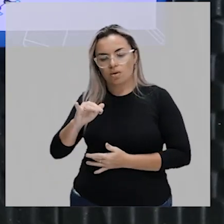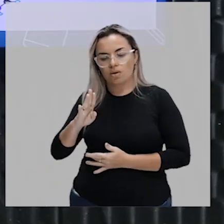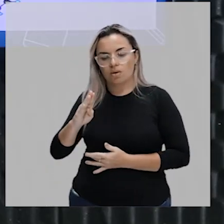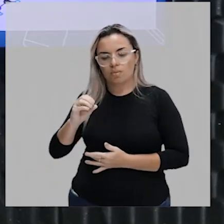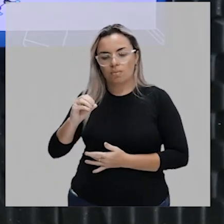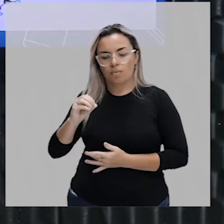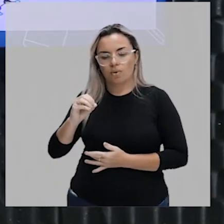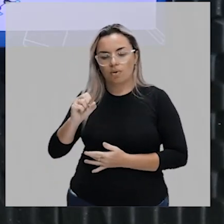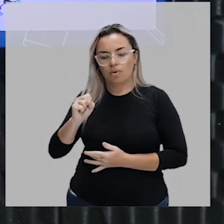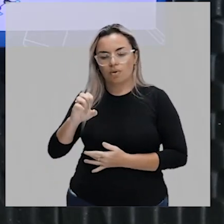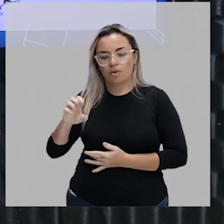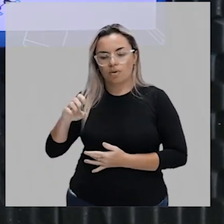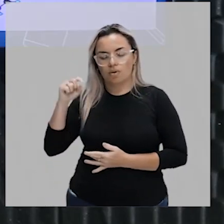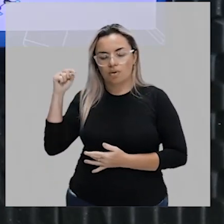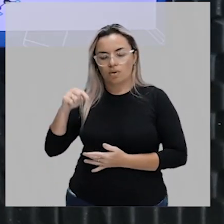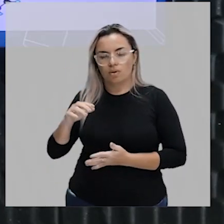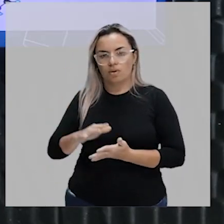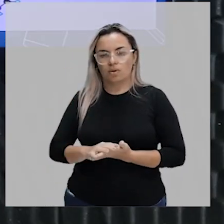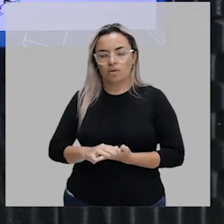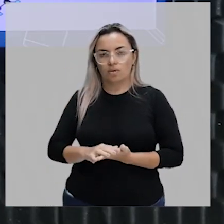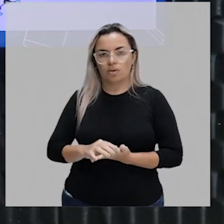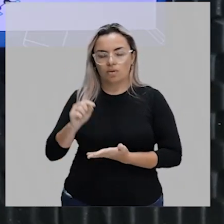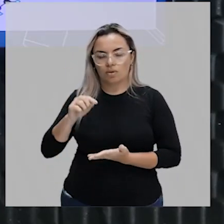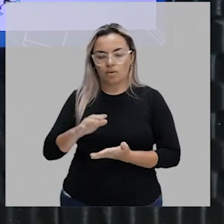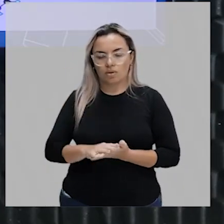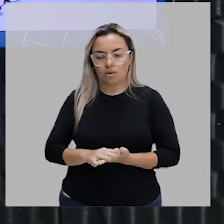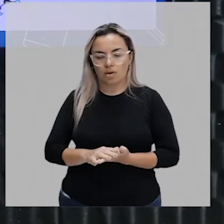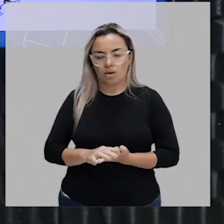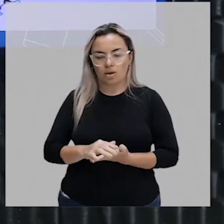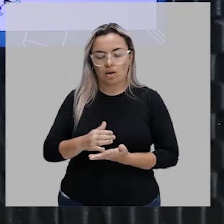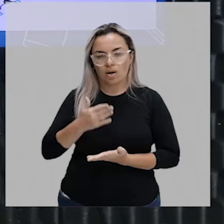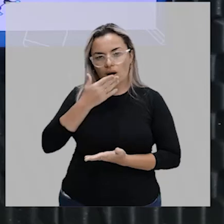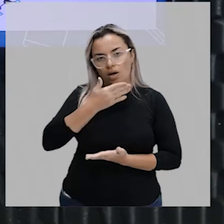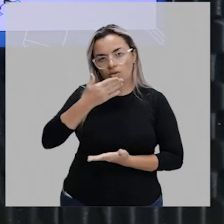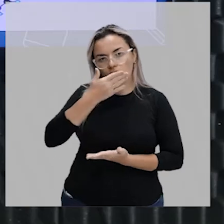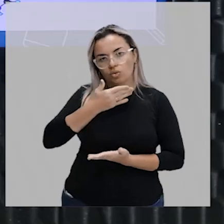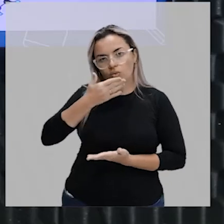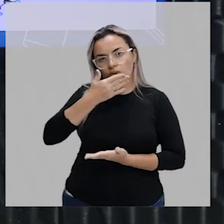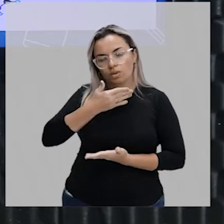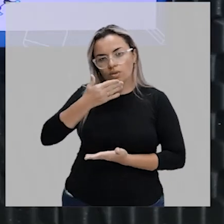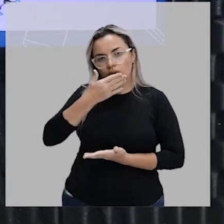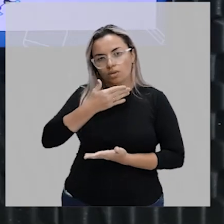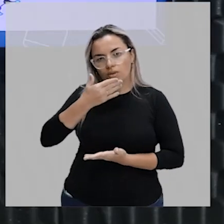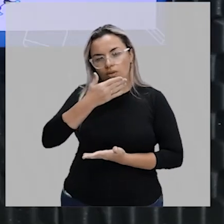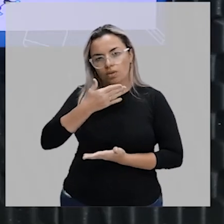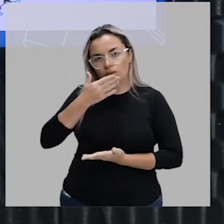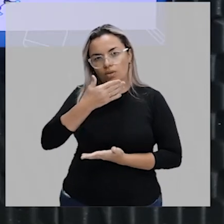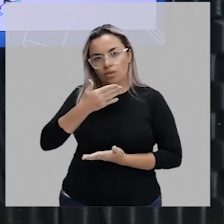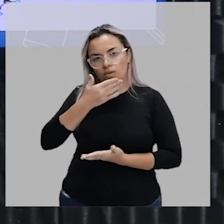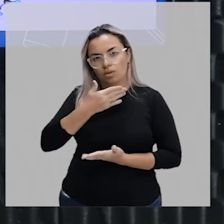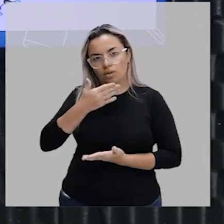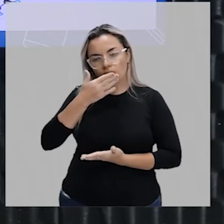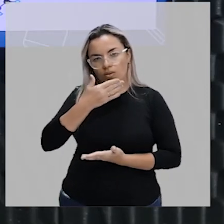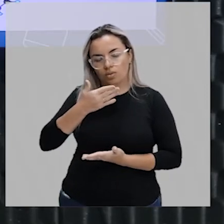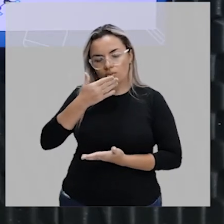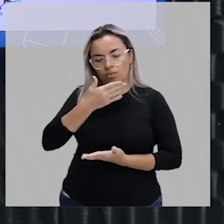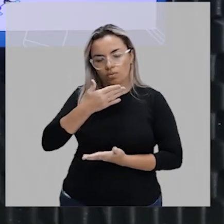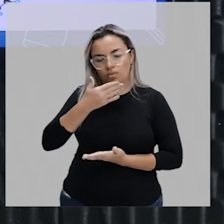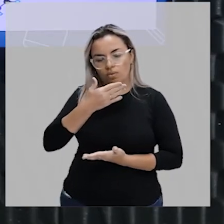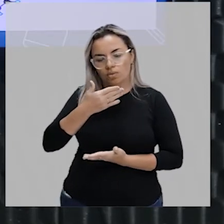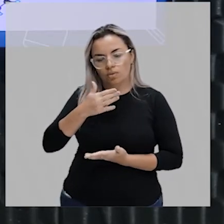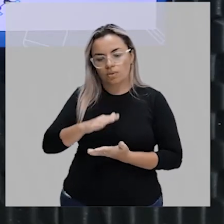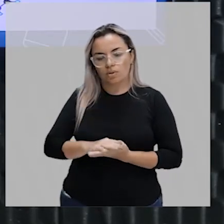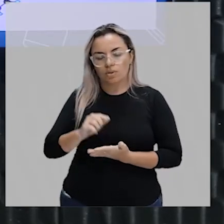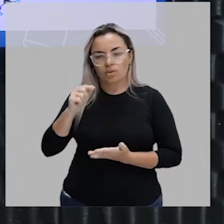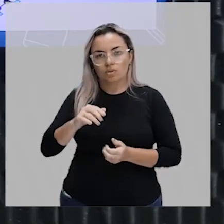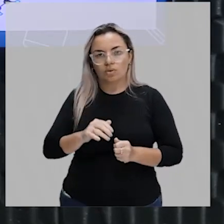tá? A ribose, pessoal, é um tipo de açúcar presente, é um carboidrato que está presente nos